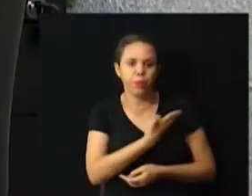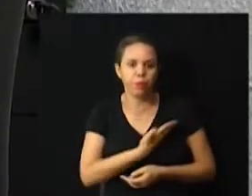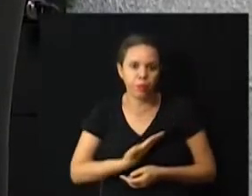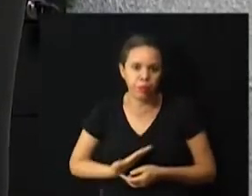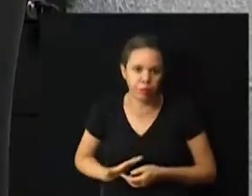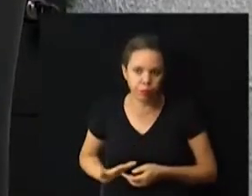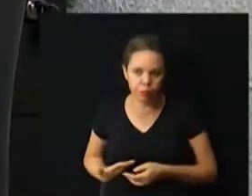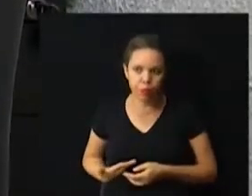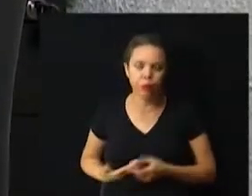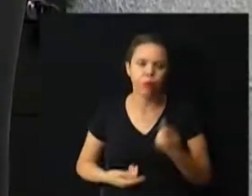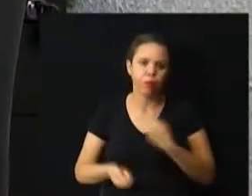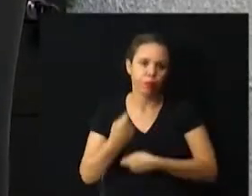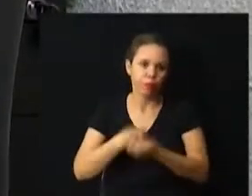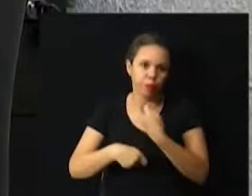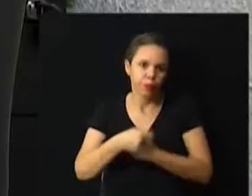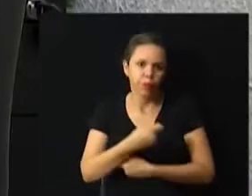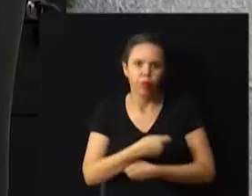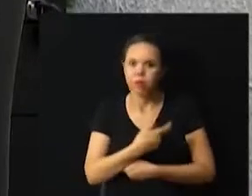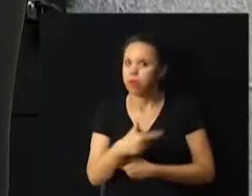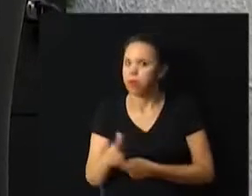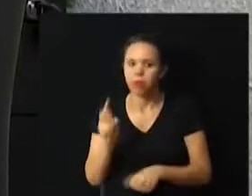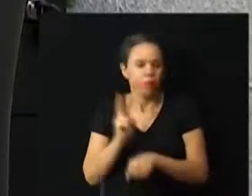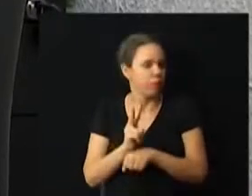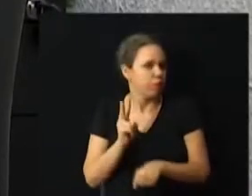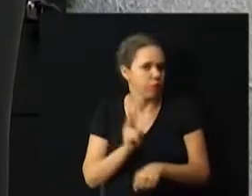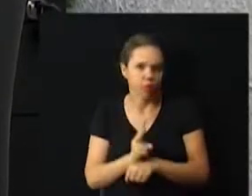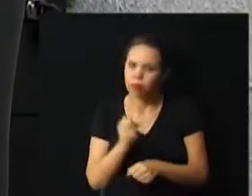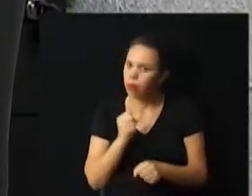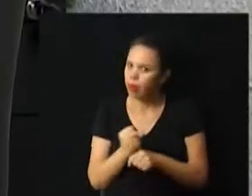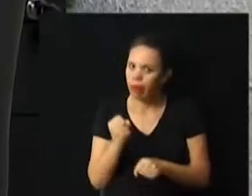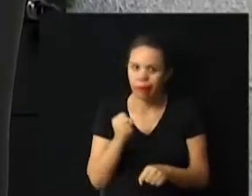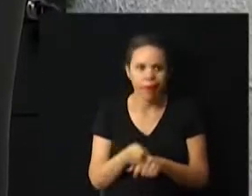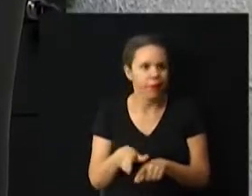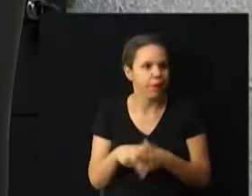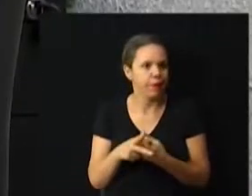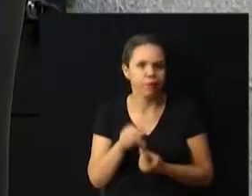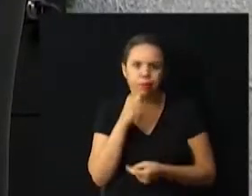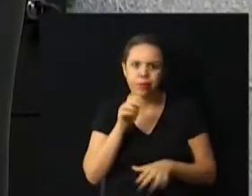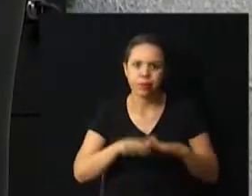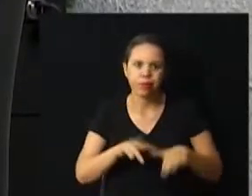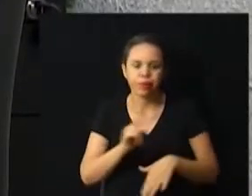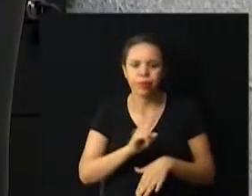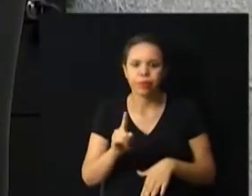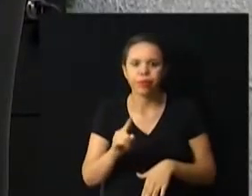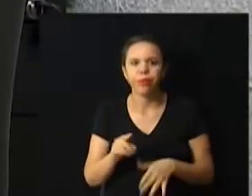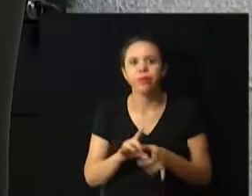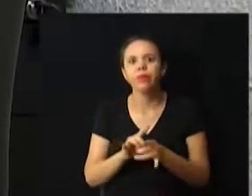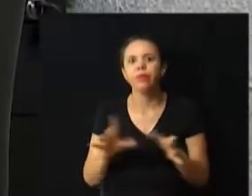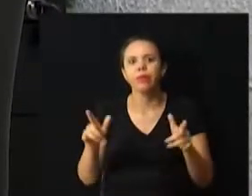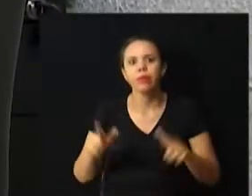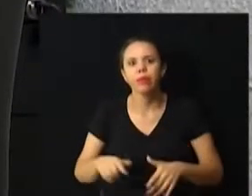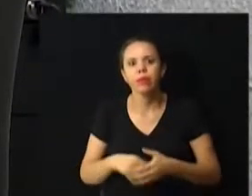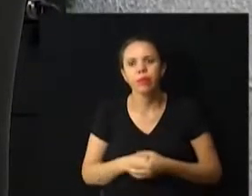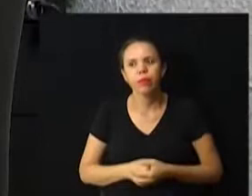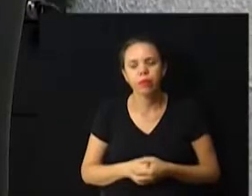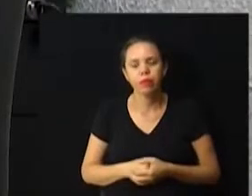governos, as administrações não preservam esses espaços, né? Muitas vezes deixam esses espaços